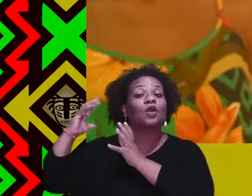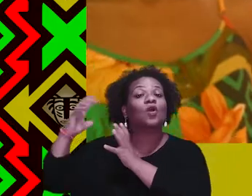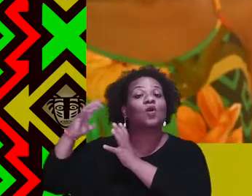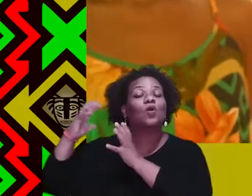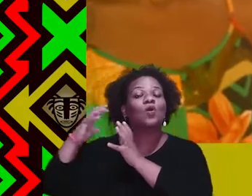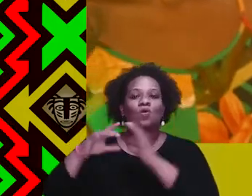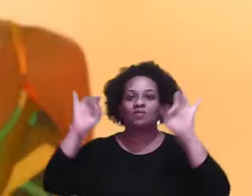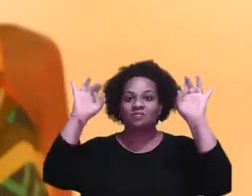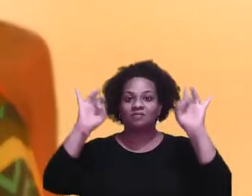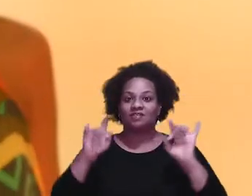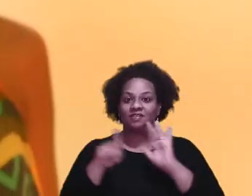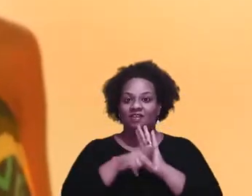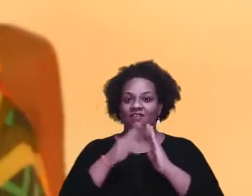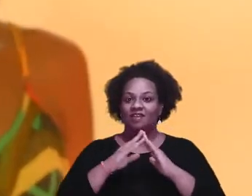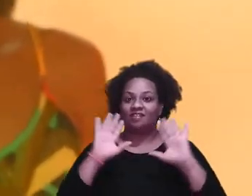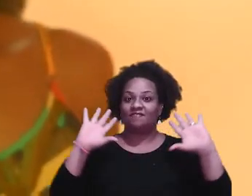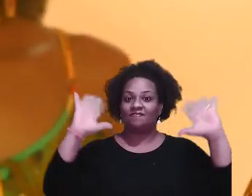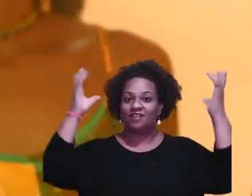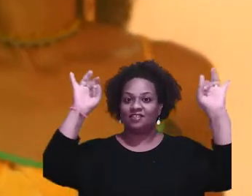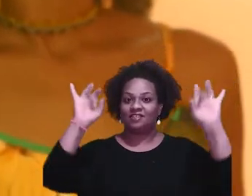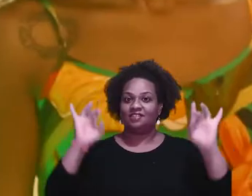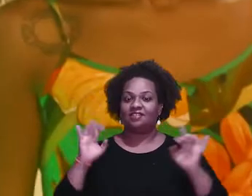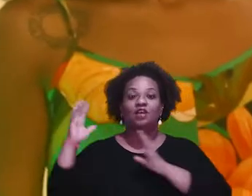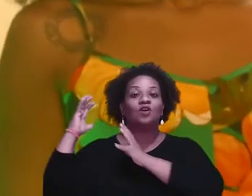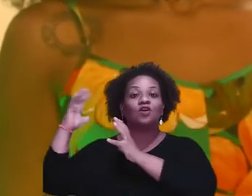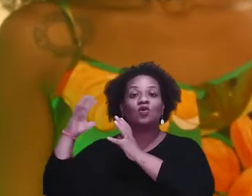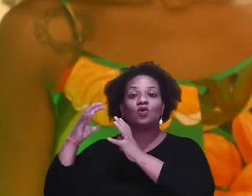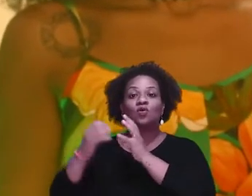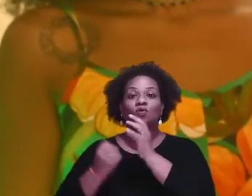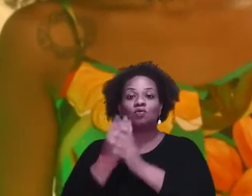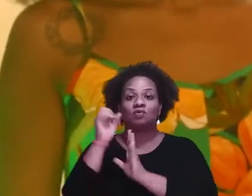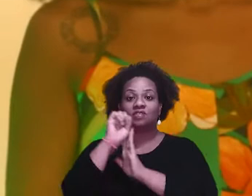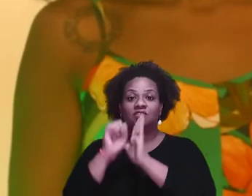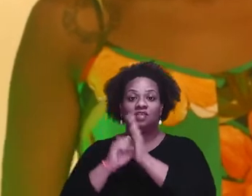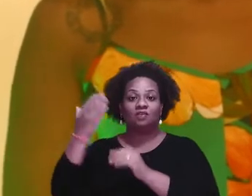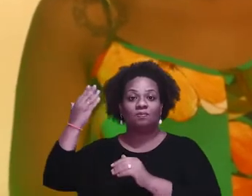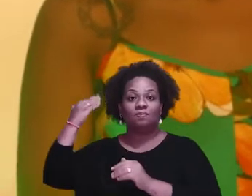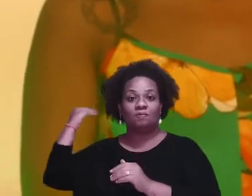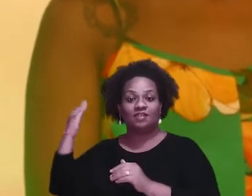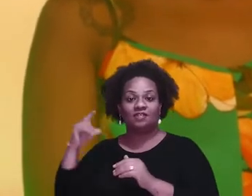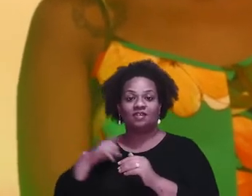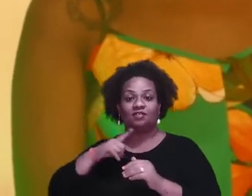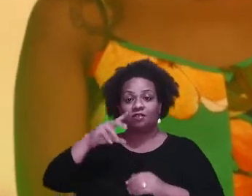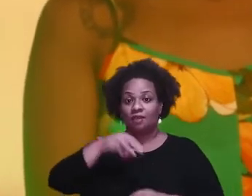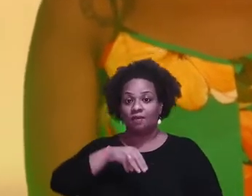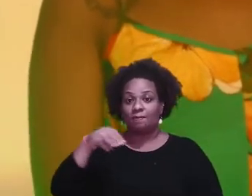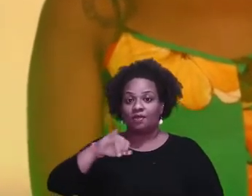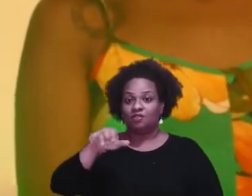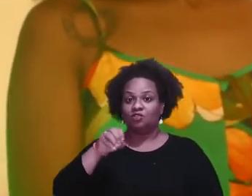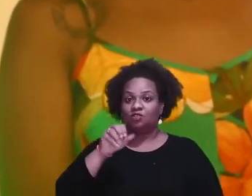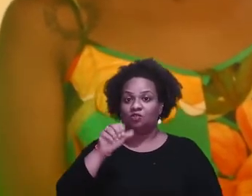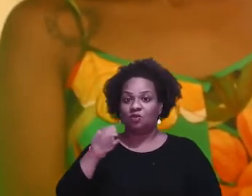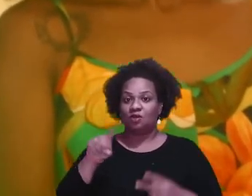Coco de Ubingada, joia da casa, anfitrião da festa. O Coco de Ubingada nasce no século passado na aldeia de Paratibe, com os mestres